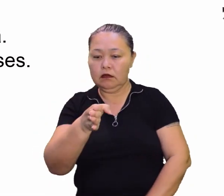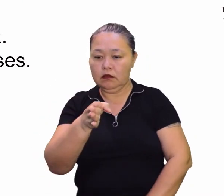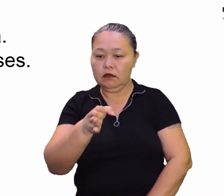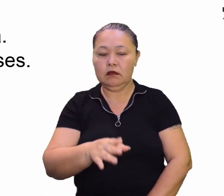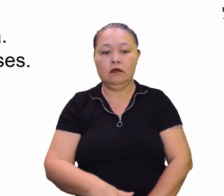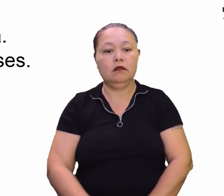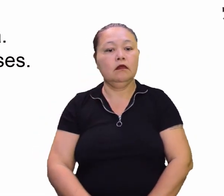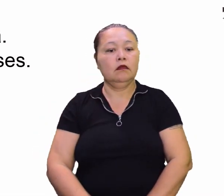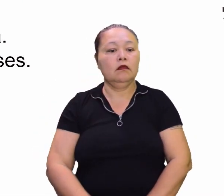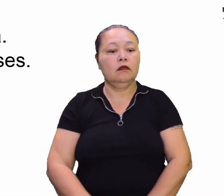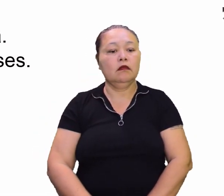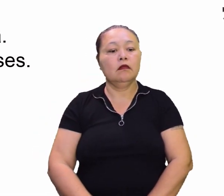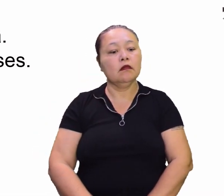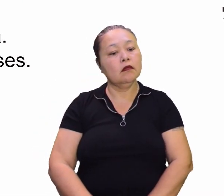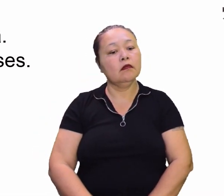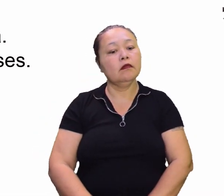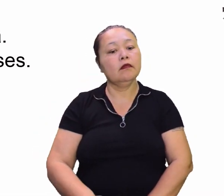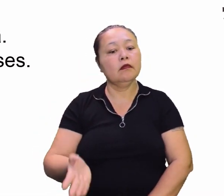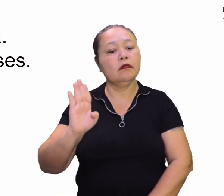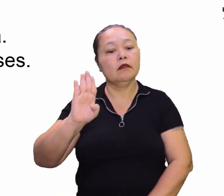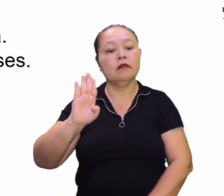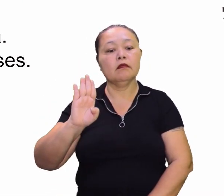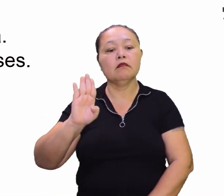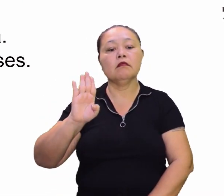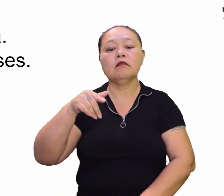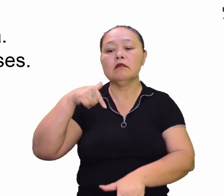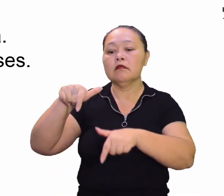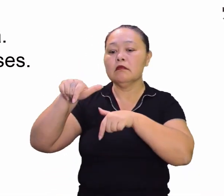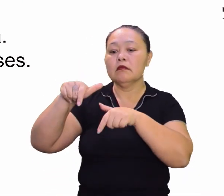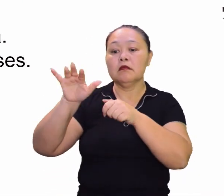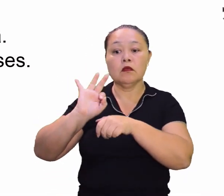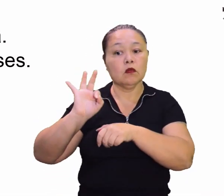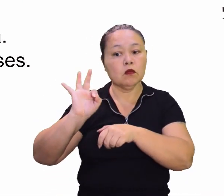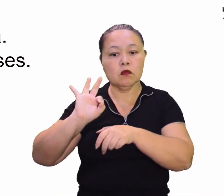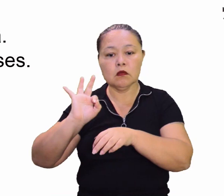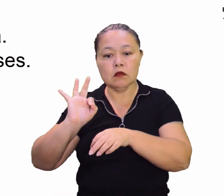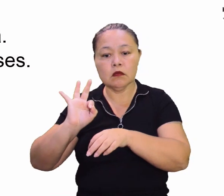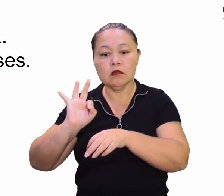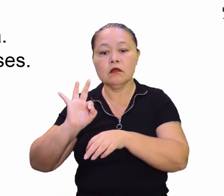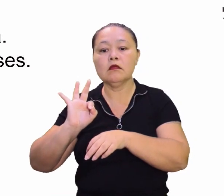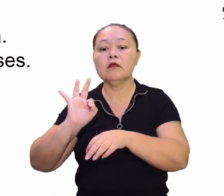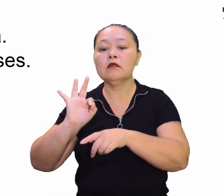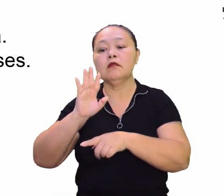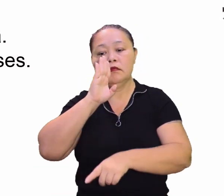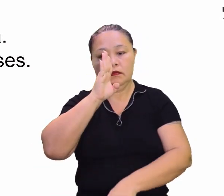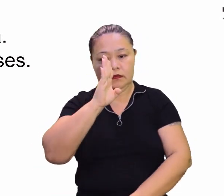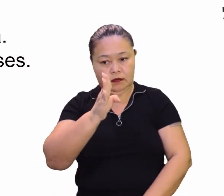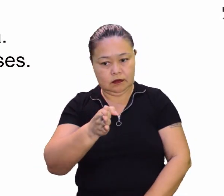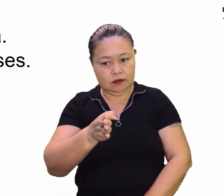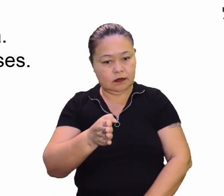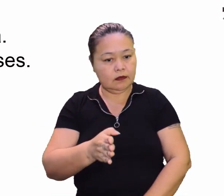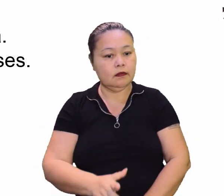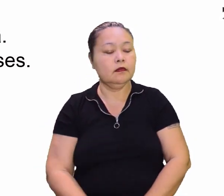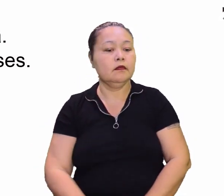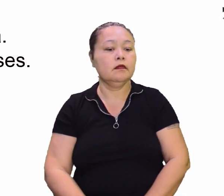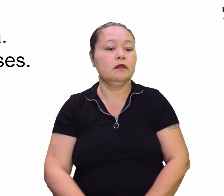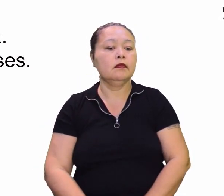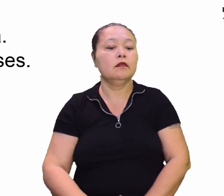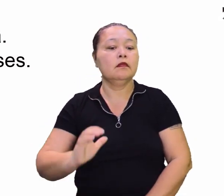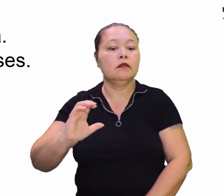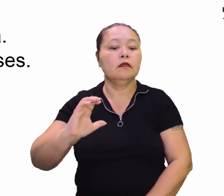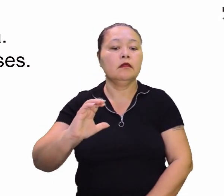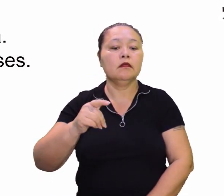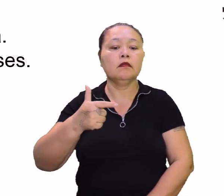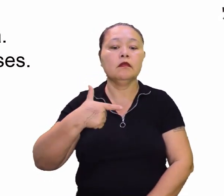e disciplinada. B. A mão de obra não qualificada e disciplinada.